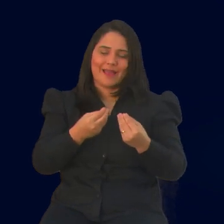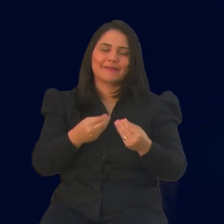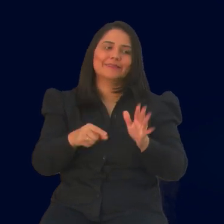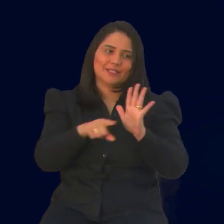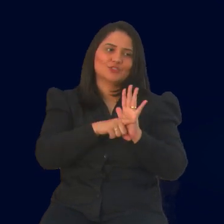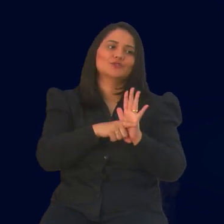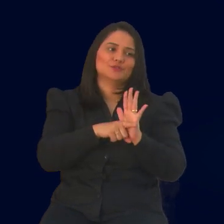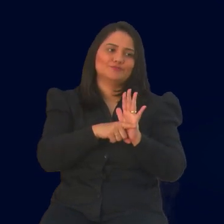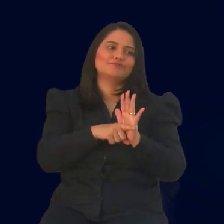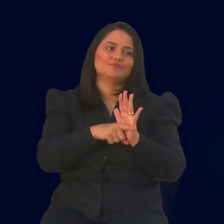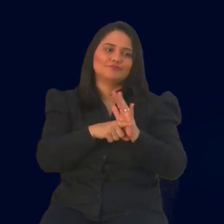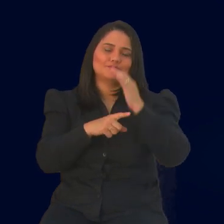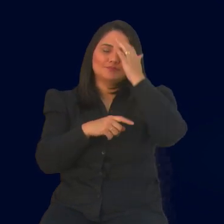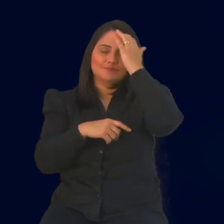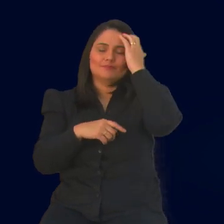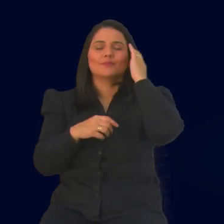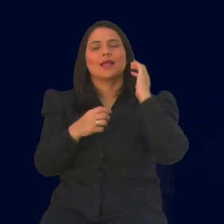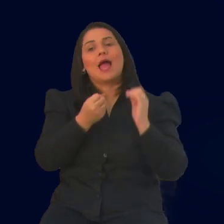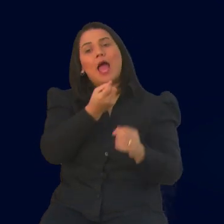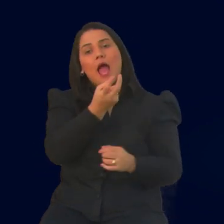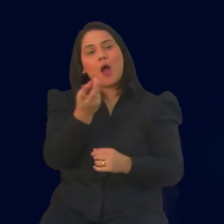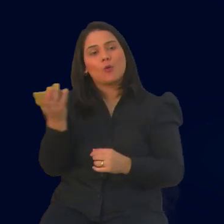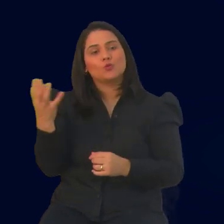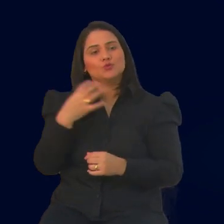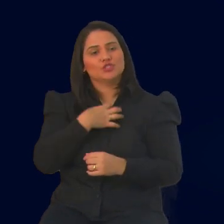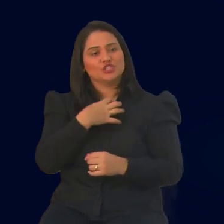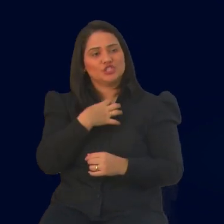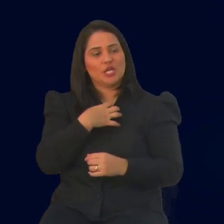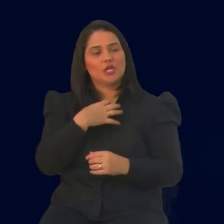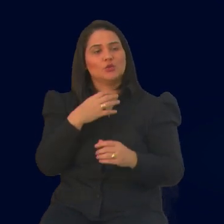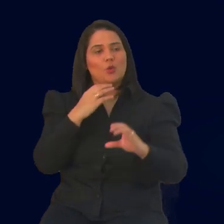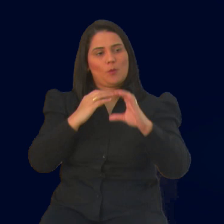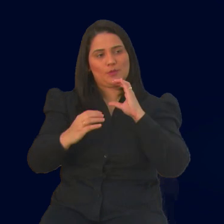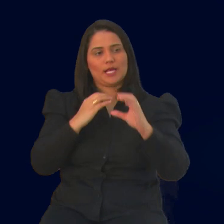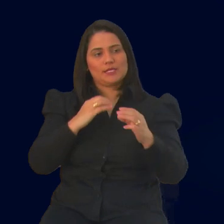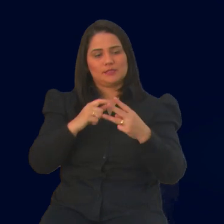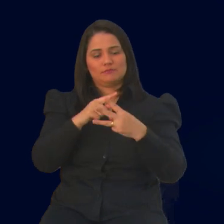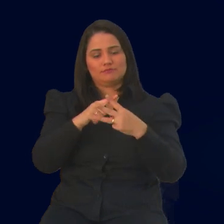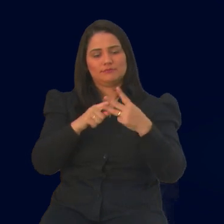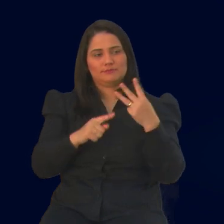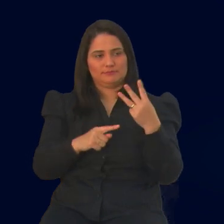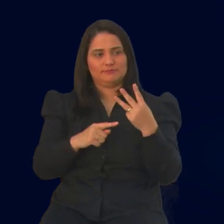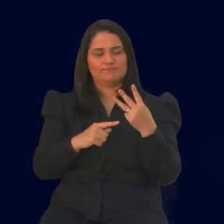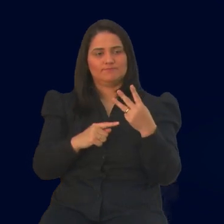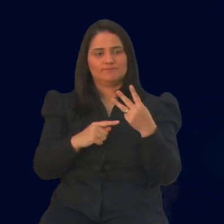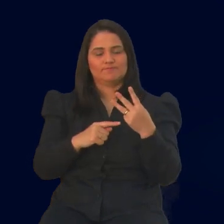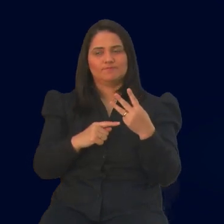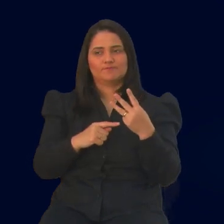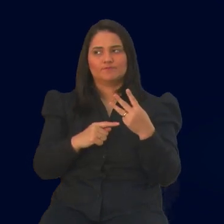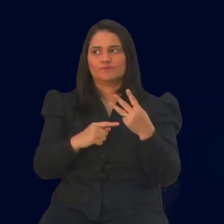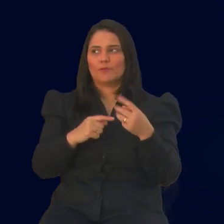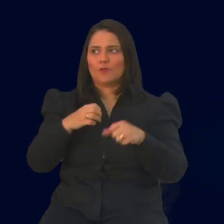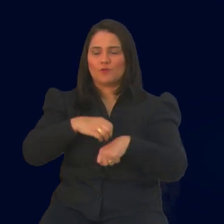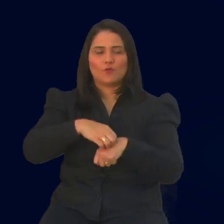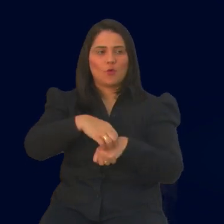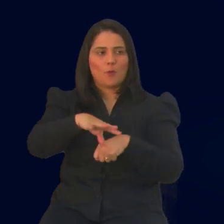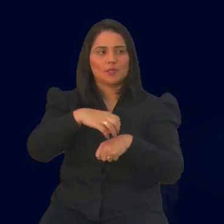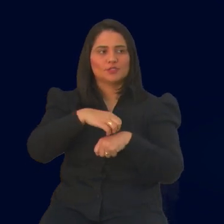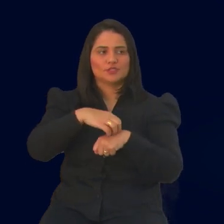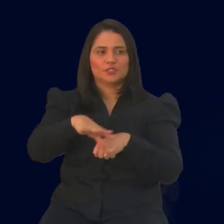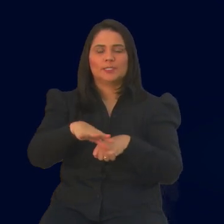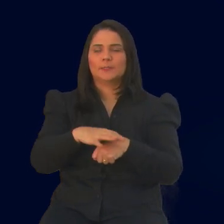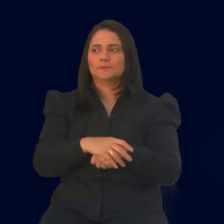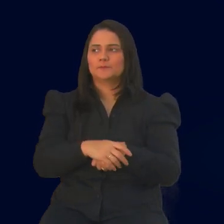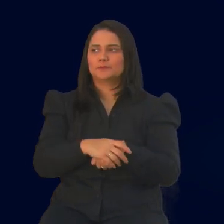de comunicação que não trazem bons resultados para nós no dia a dia. Então, eu vou compartilhar com vocês